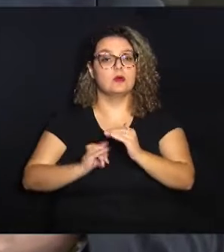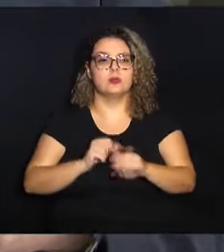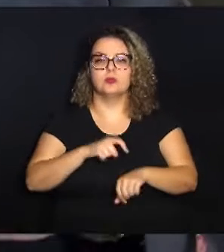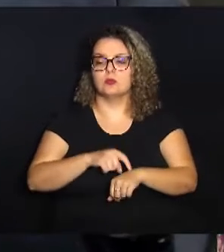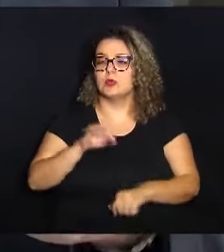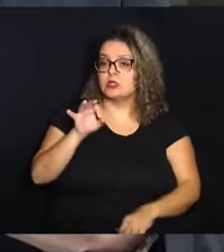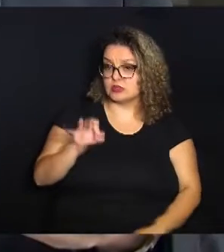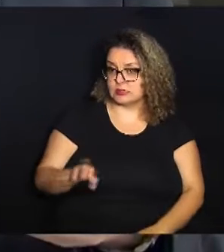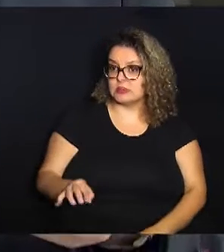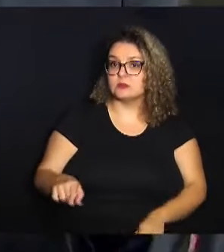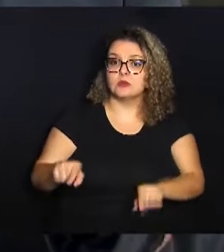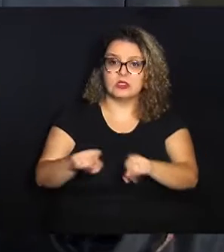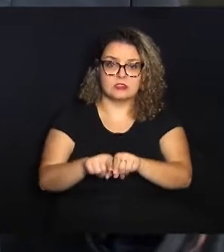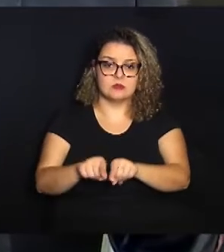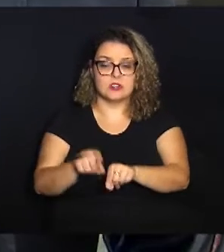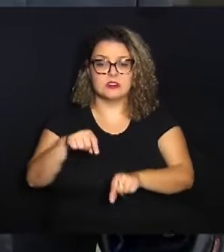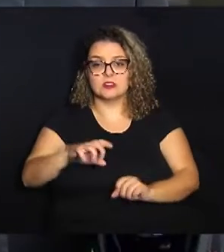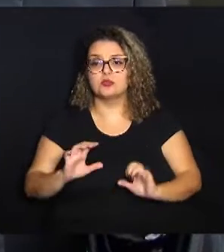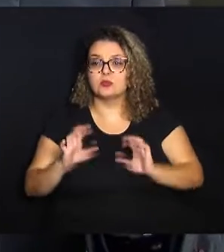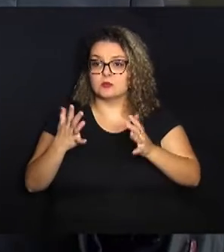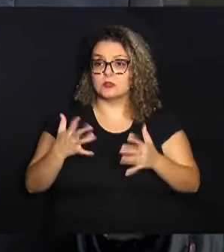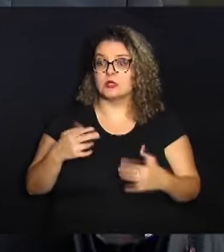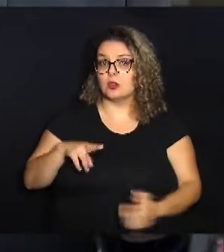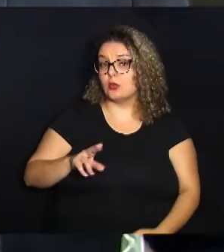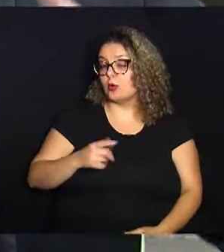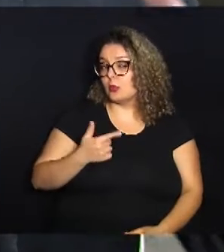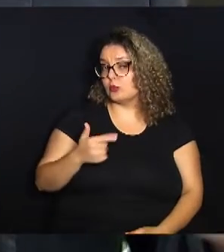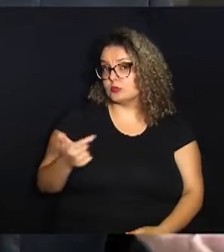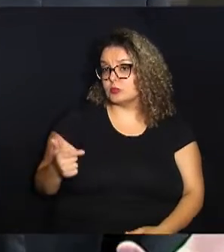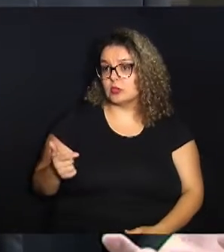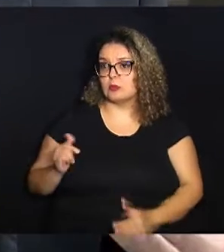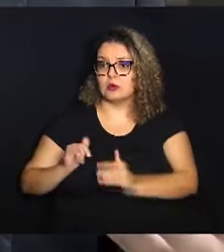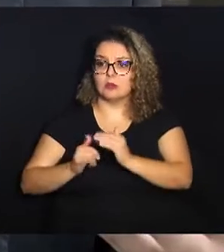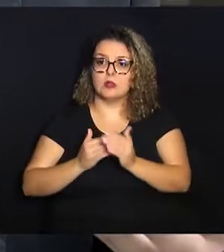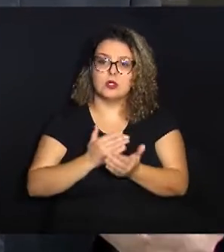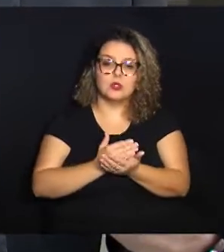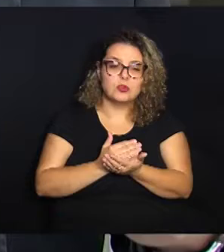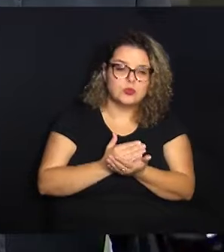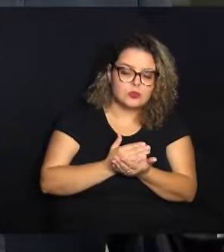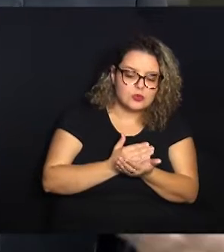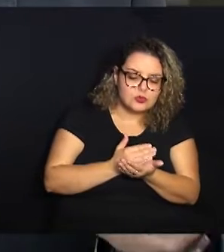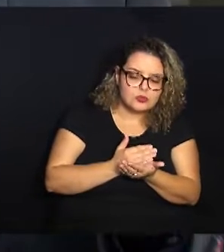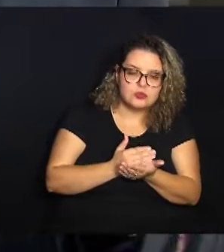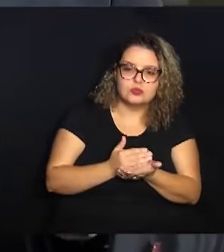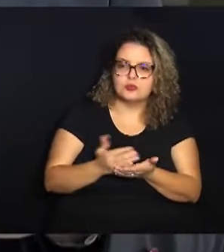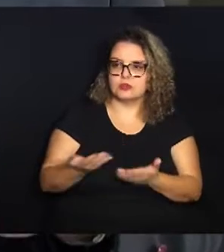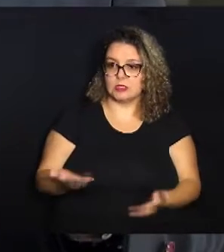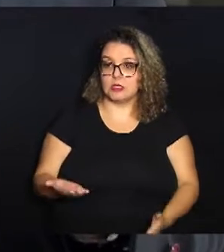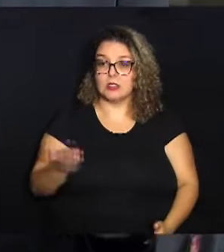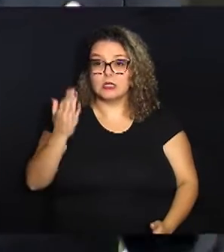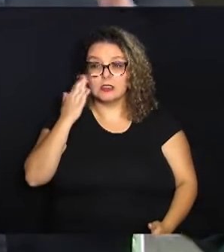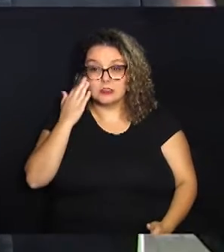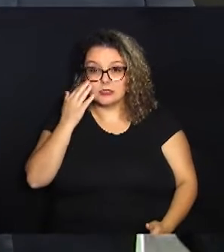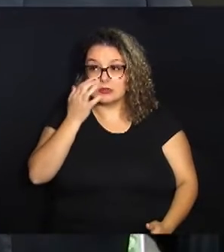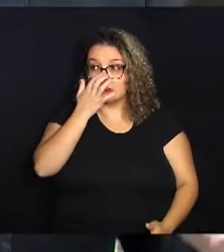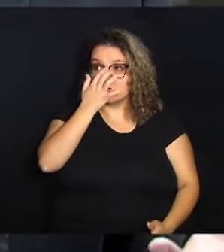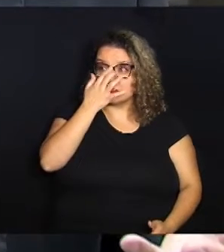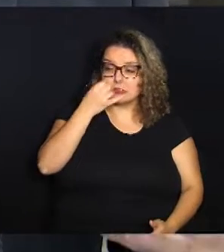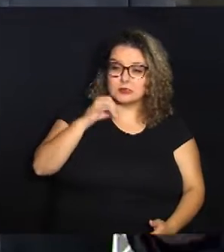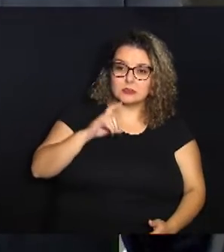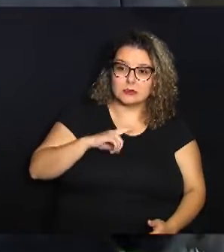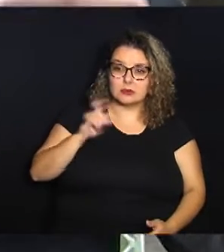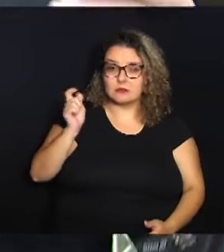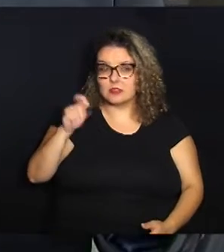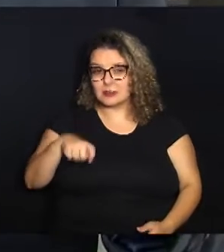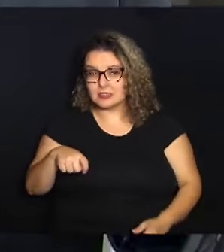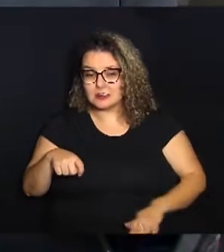certo para também estar aqui no evento. Hoje a gente não busca ainda aquelas startups que estão muito no início da trajetória, estão ainda entendendo se tem alguma validação de